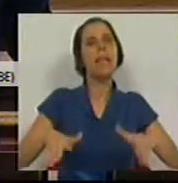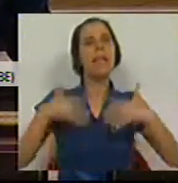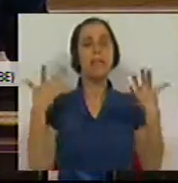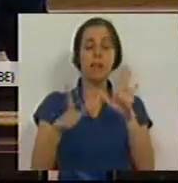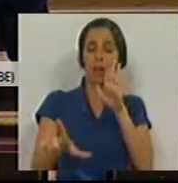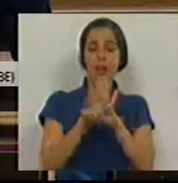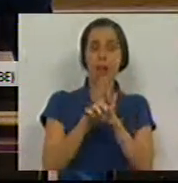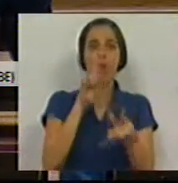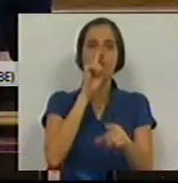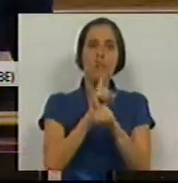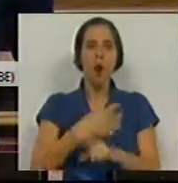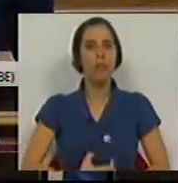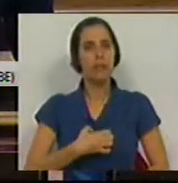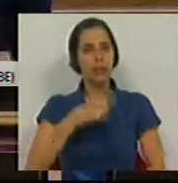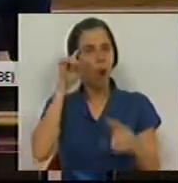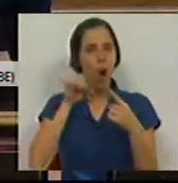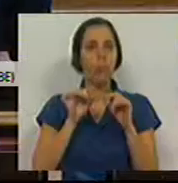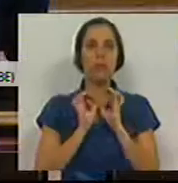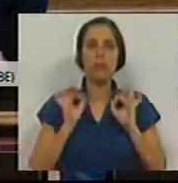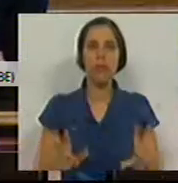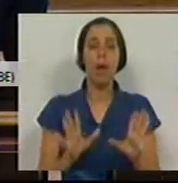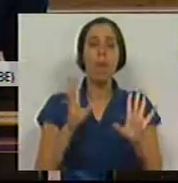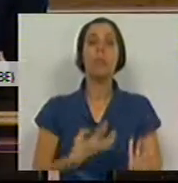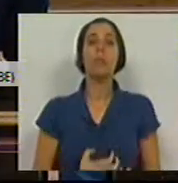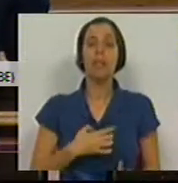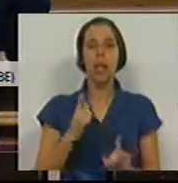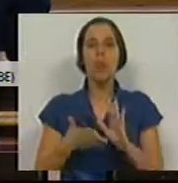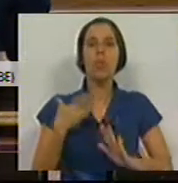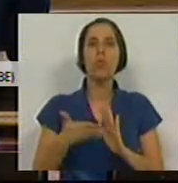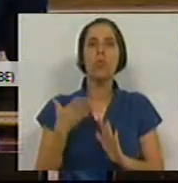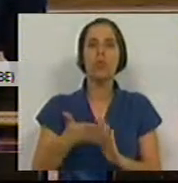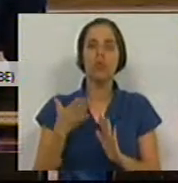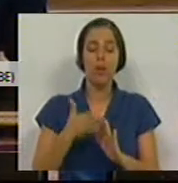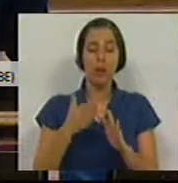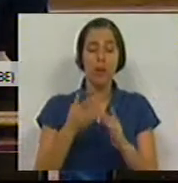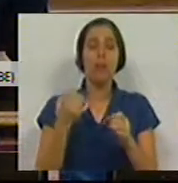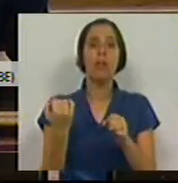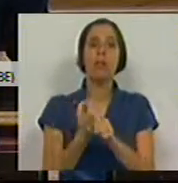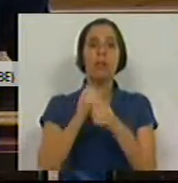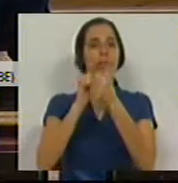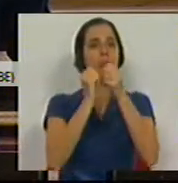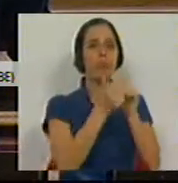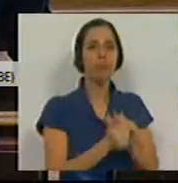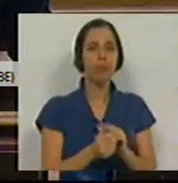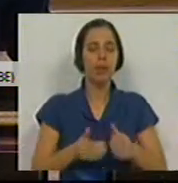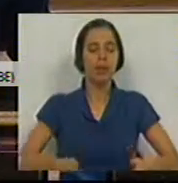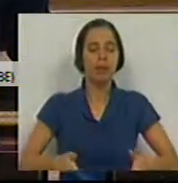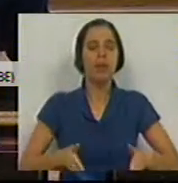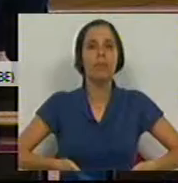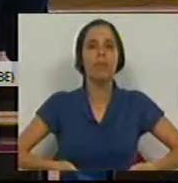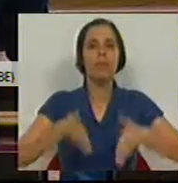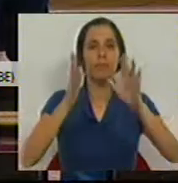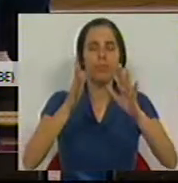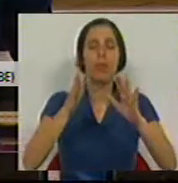iniciativa legislativa no mesmo sentido, e o sentido é da urgência da requalificação da via férrea